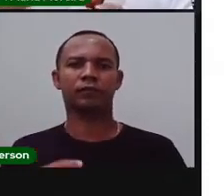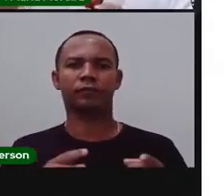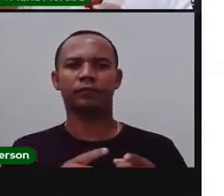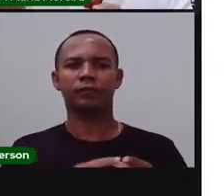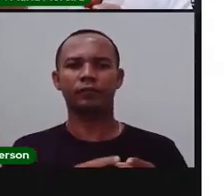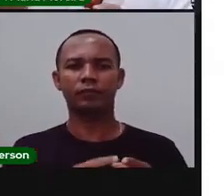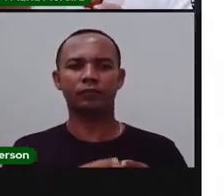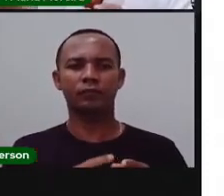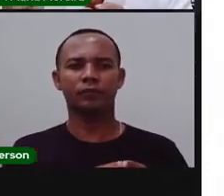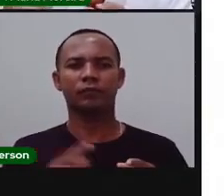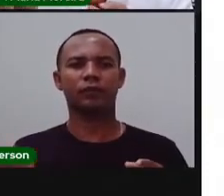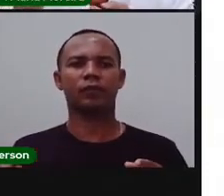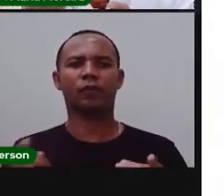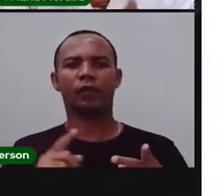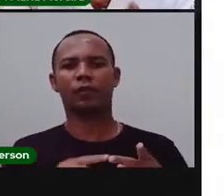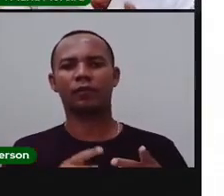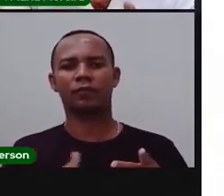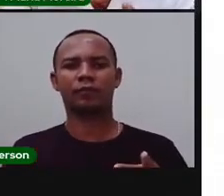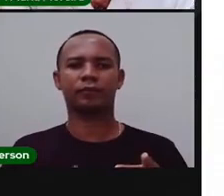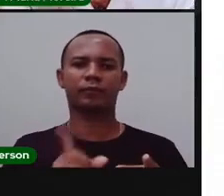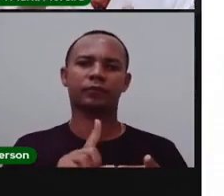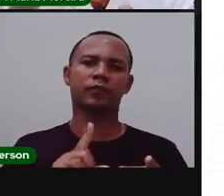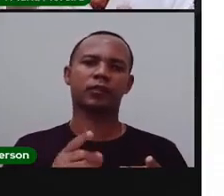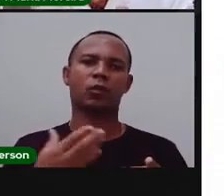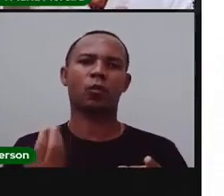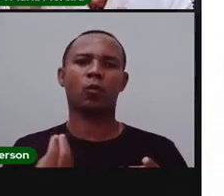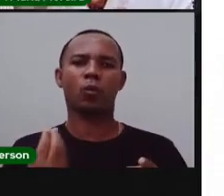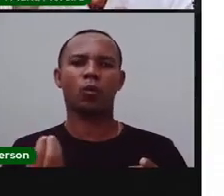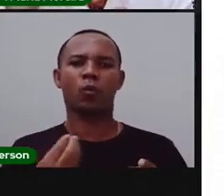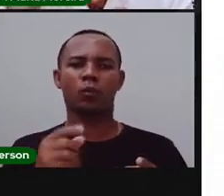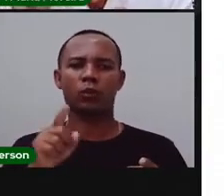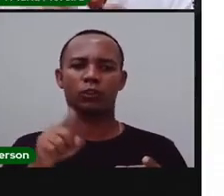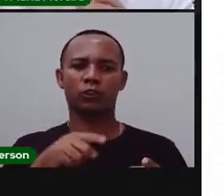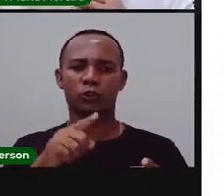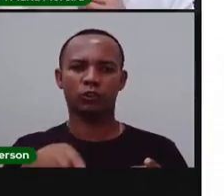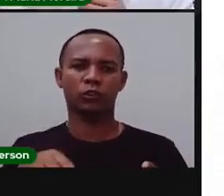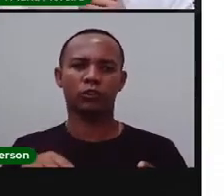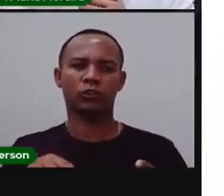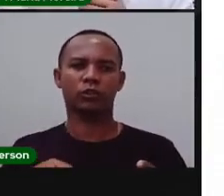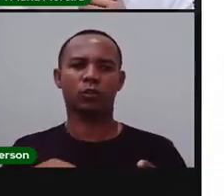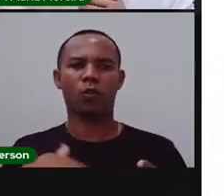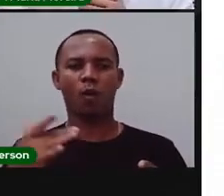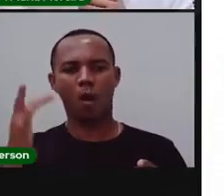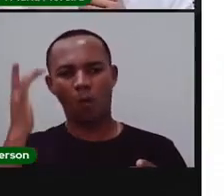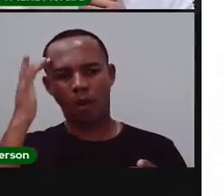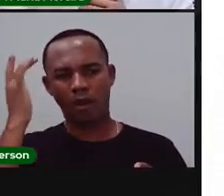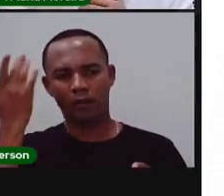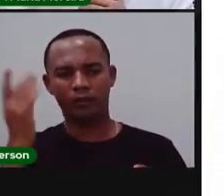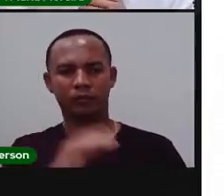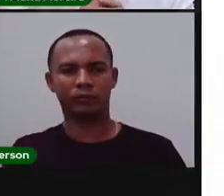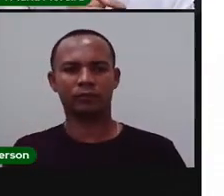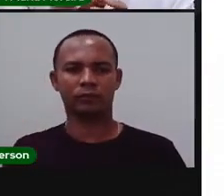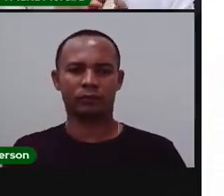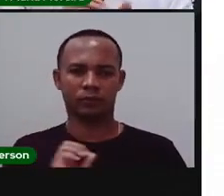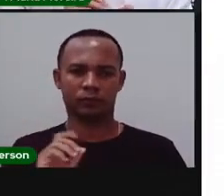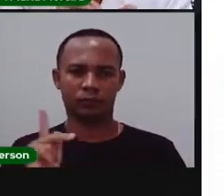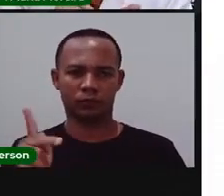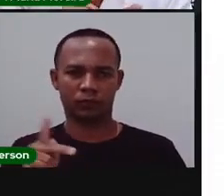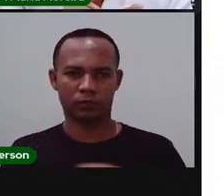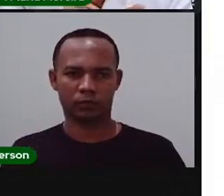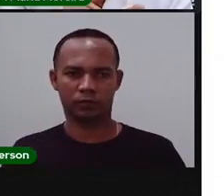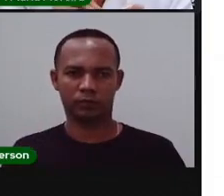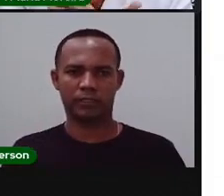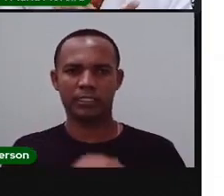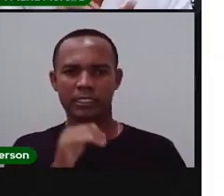Antepenúltima é a penúltima ou a última? Aí você vai marcar um xizinho na que você acha que é, certo? Se